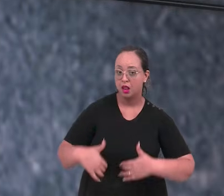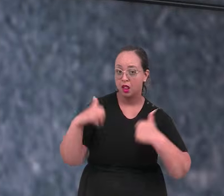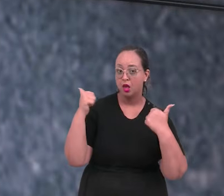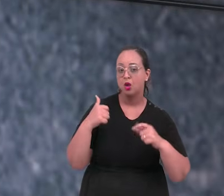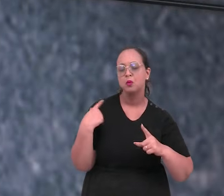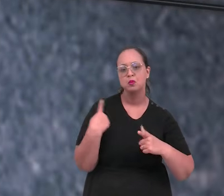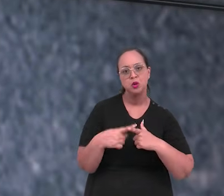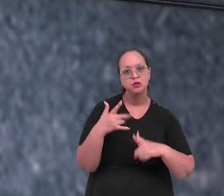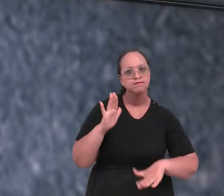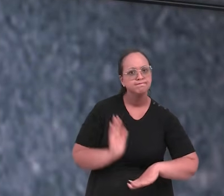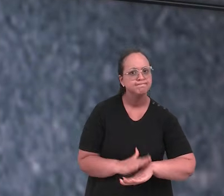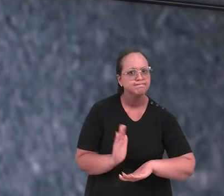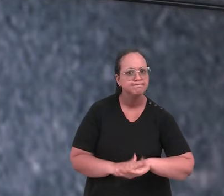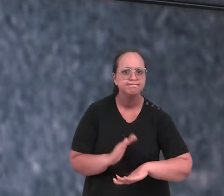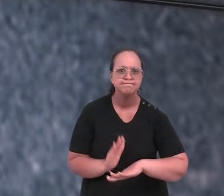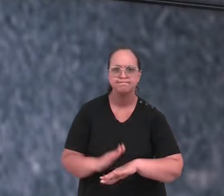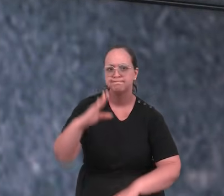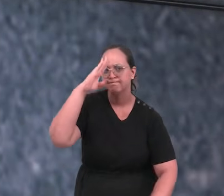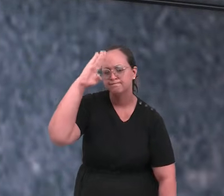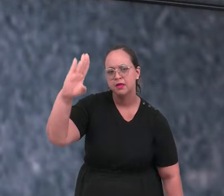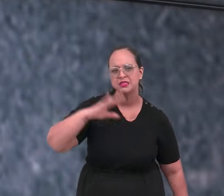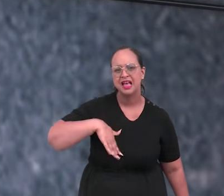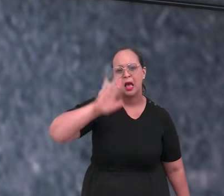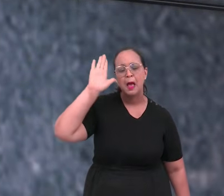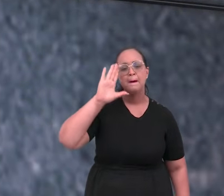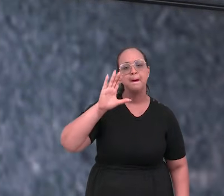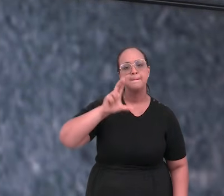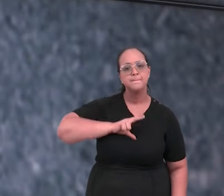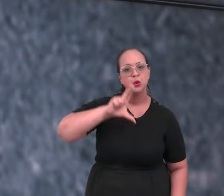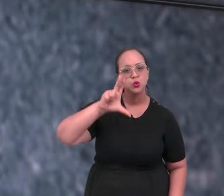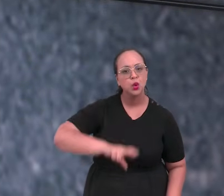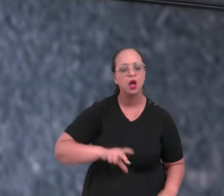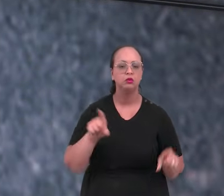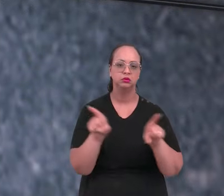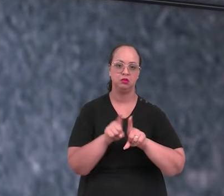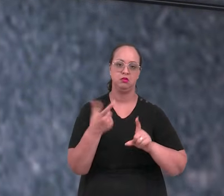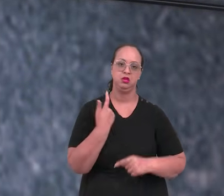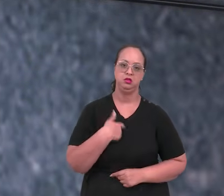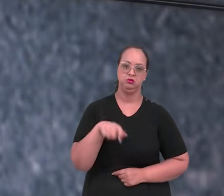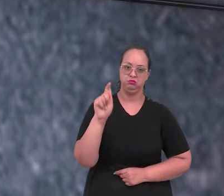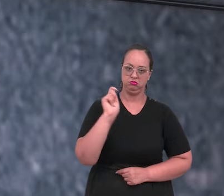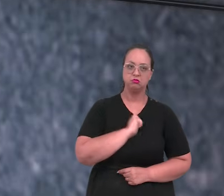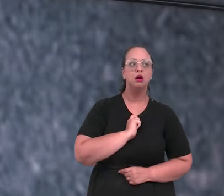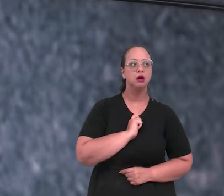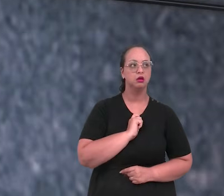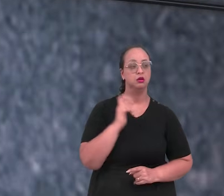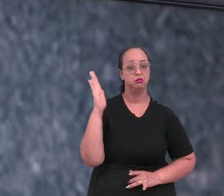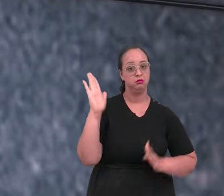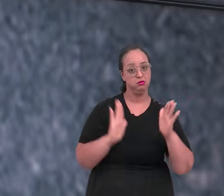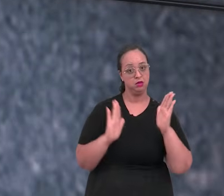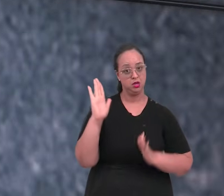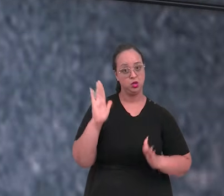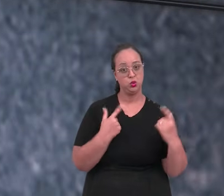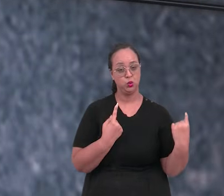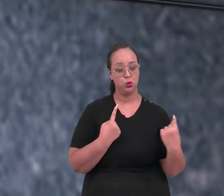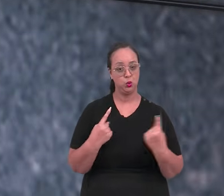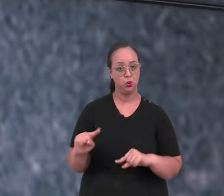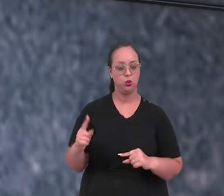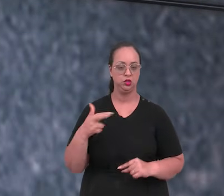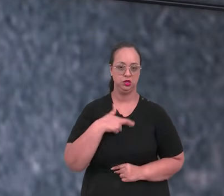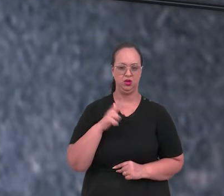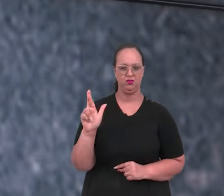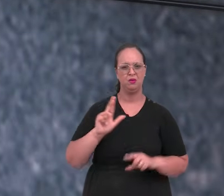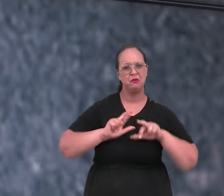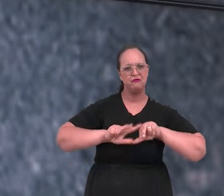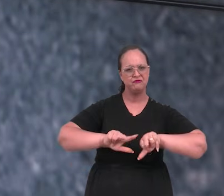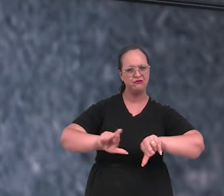momento de maior atividade dela na Espanha e Portugal, no período contra-reformista. Na Espanha, particularmente, dezenas de milhares